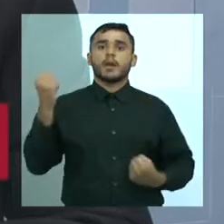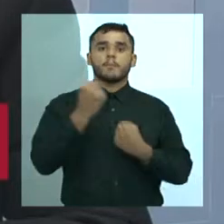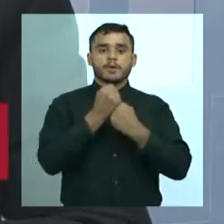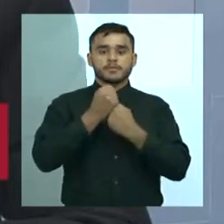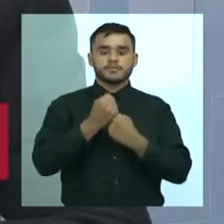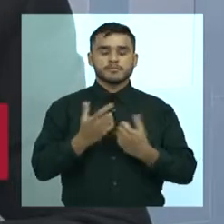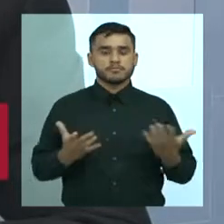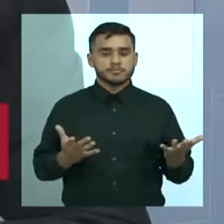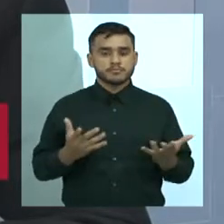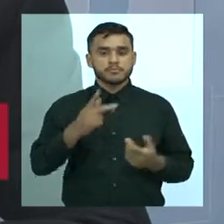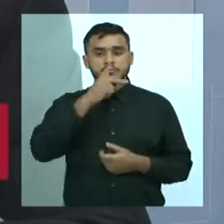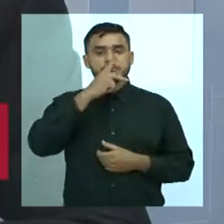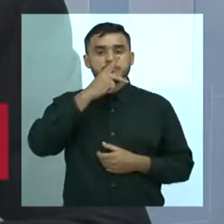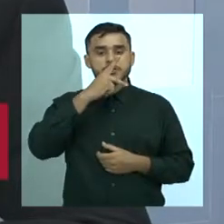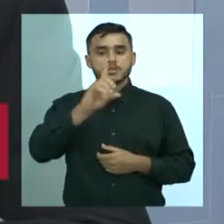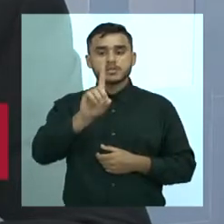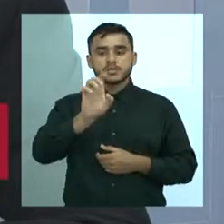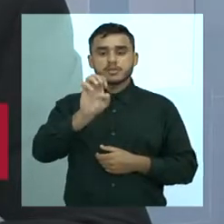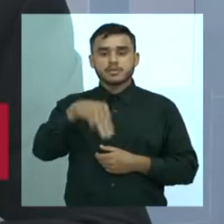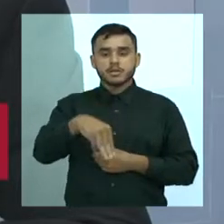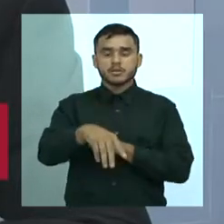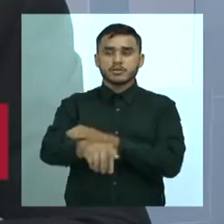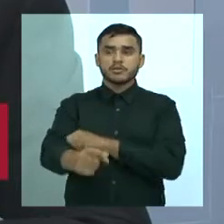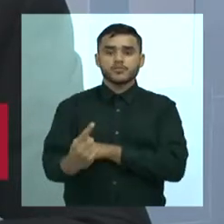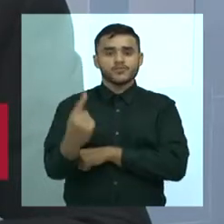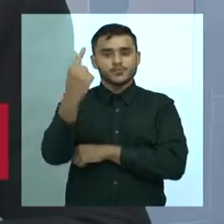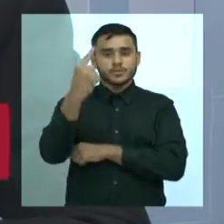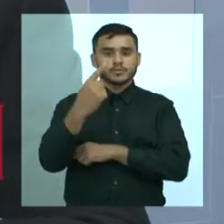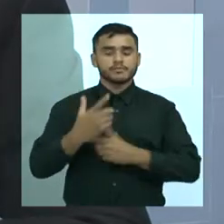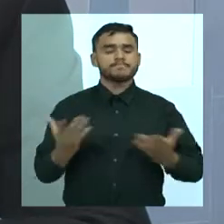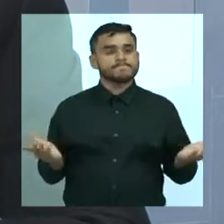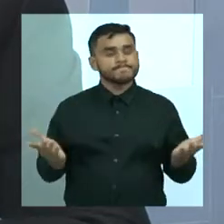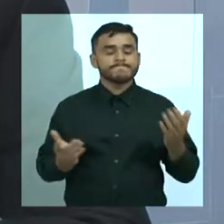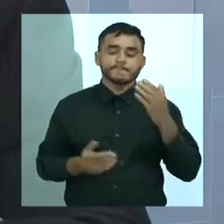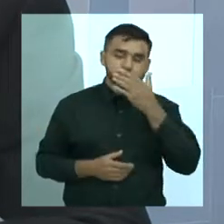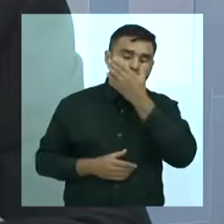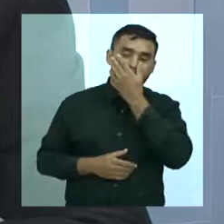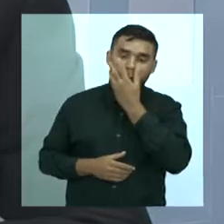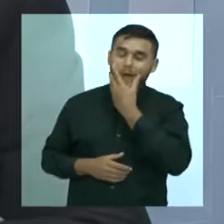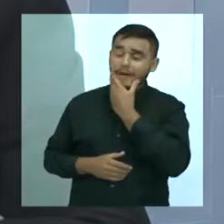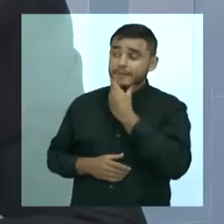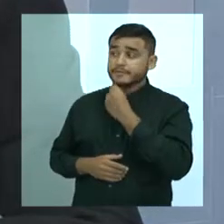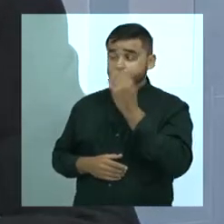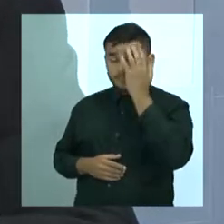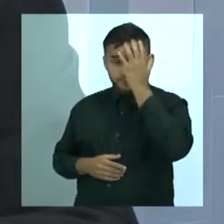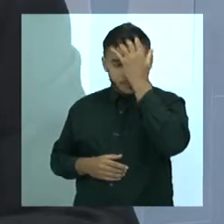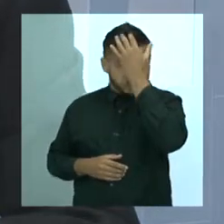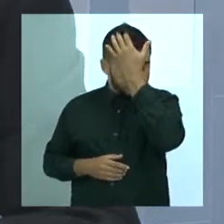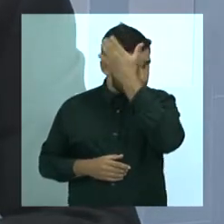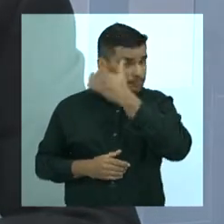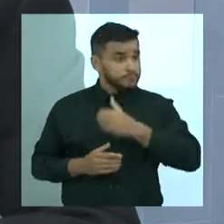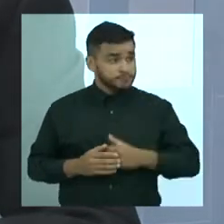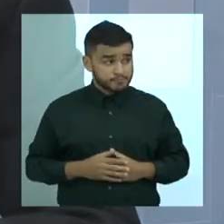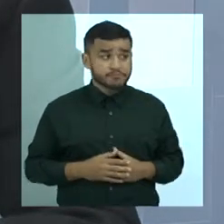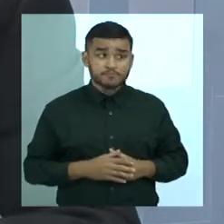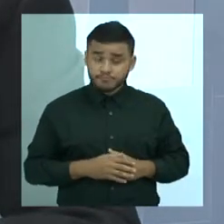tão tradicional como o democrata. Eu vou usar um termo aqui na brincadeira. É um partido de profissionais.